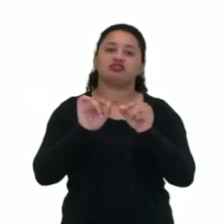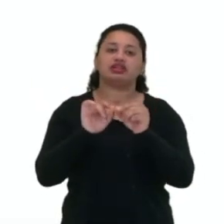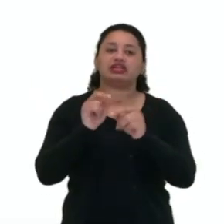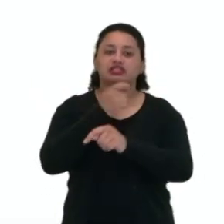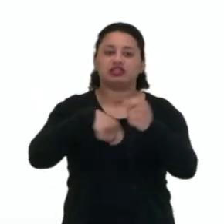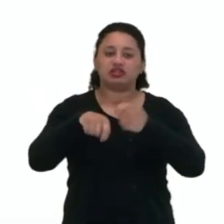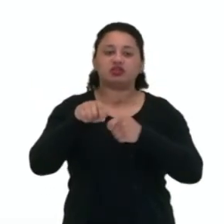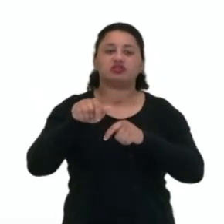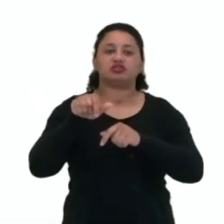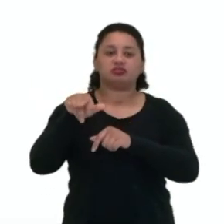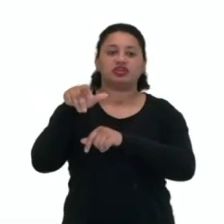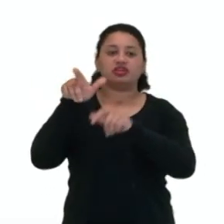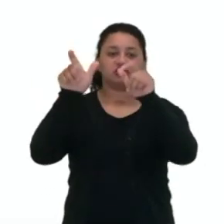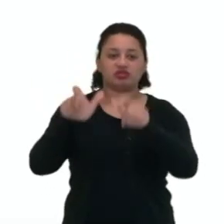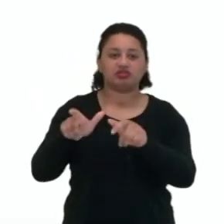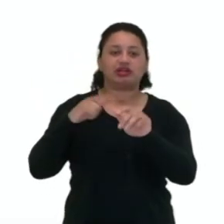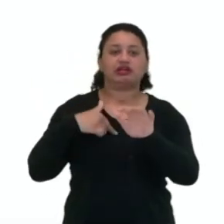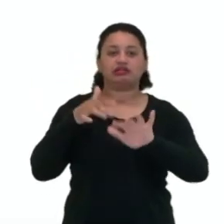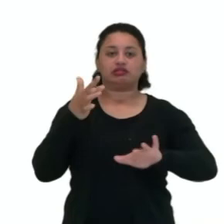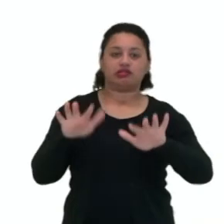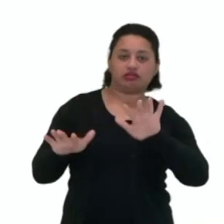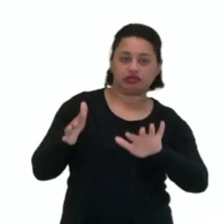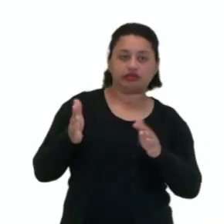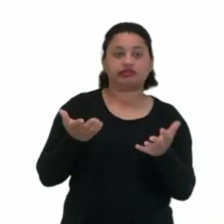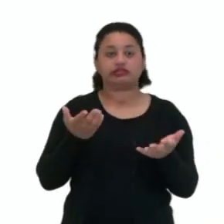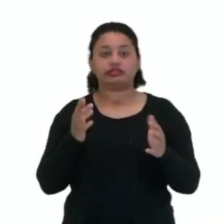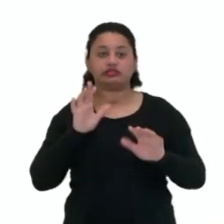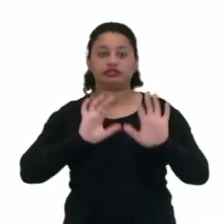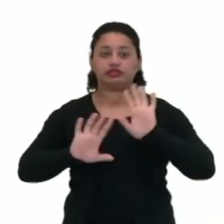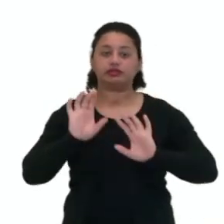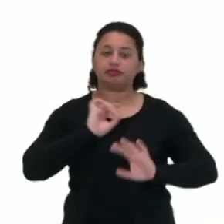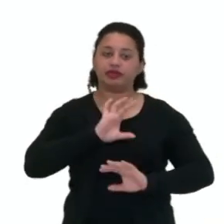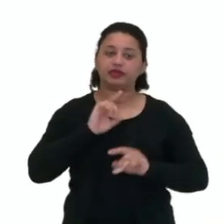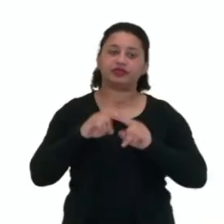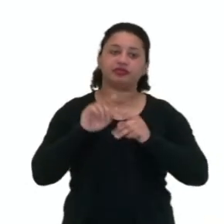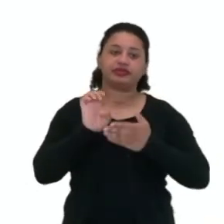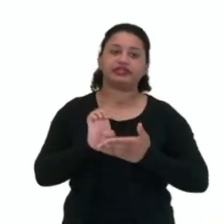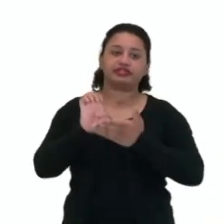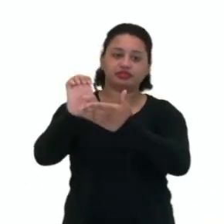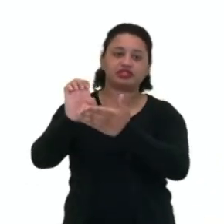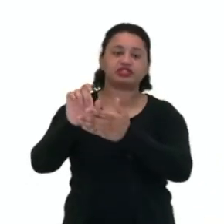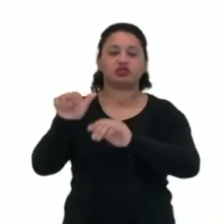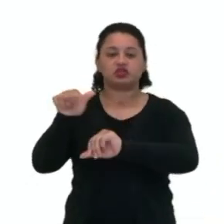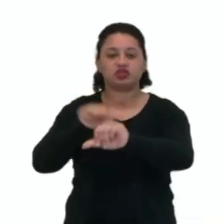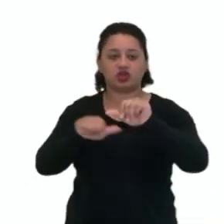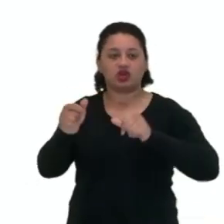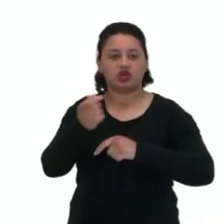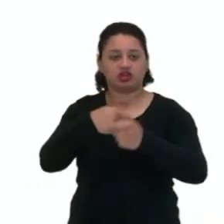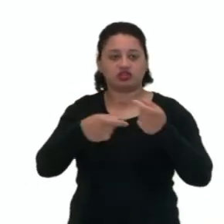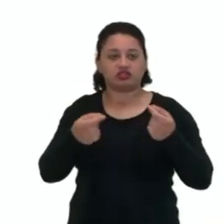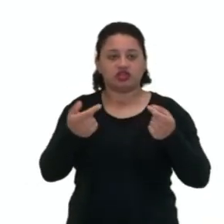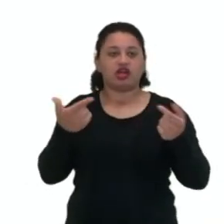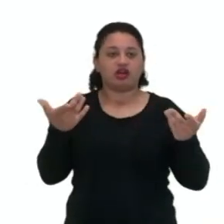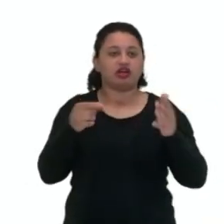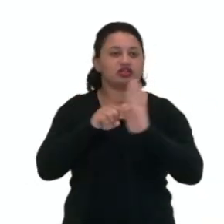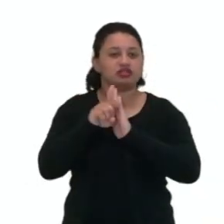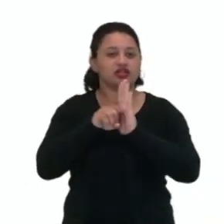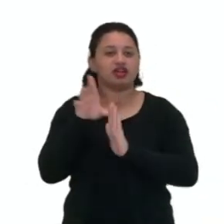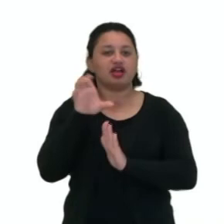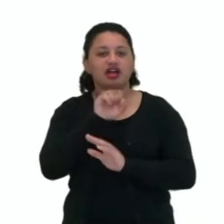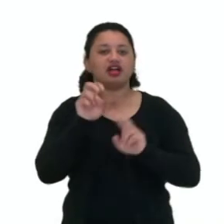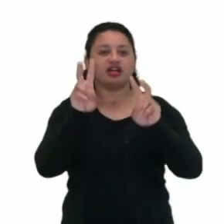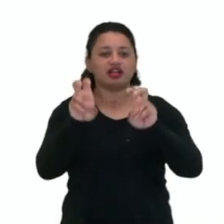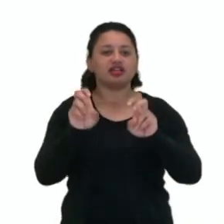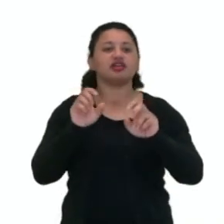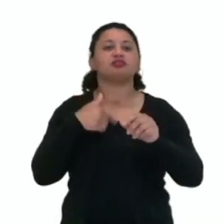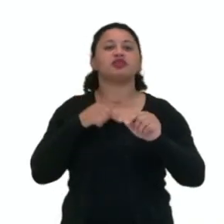a economia de um certo território, por meio da restrição de exportações e ou trocas comerciais. Vamos fazer uma pesquisa rápida sobre